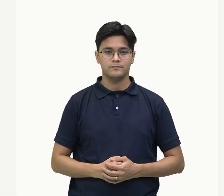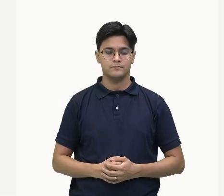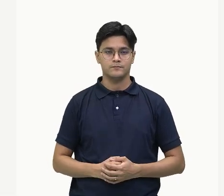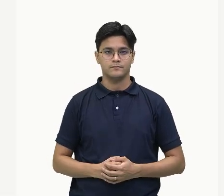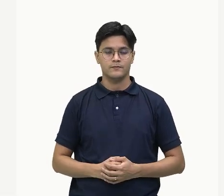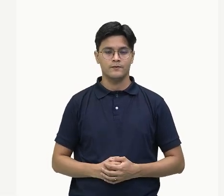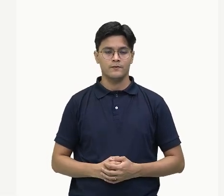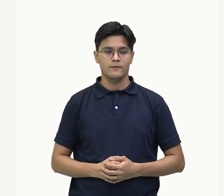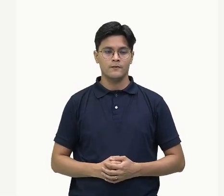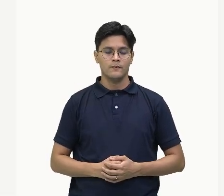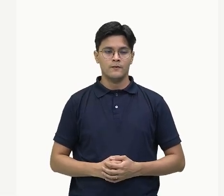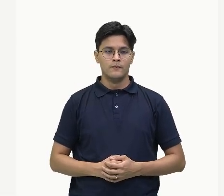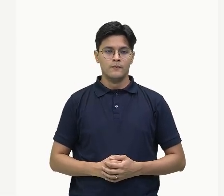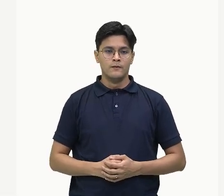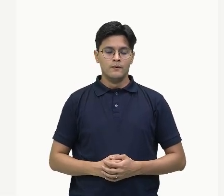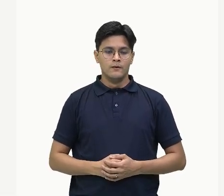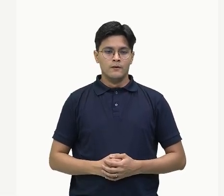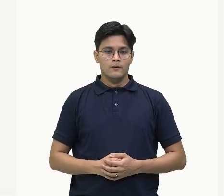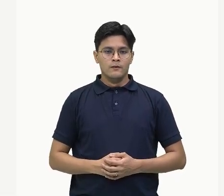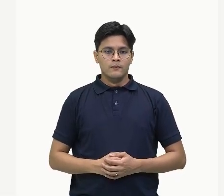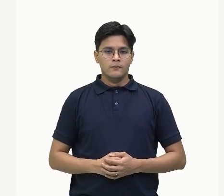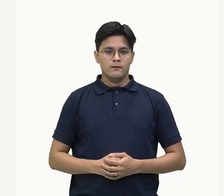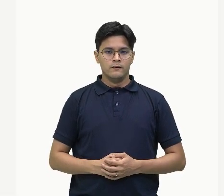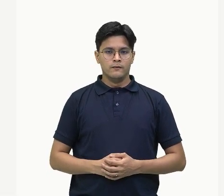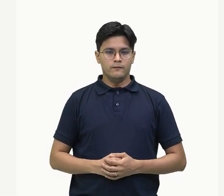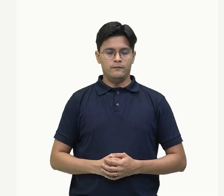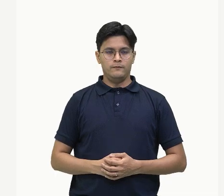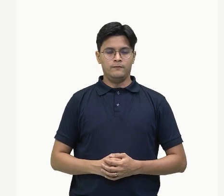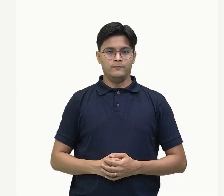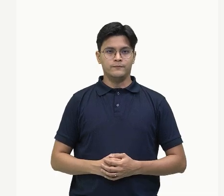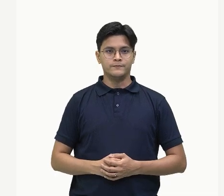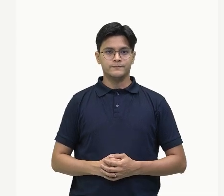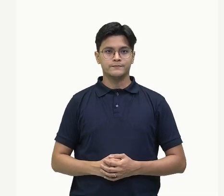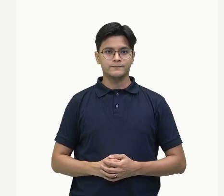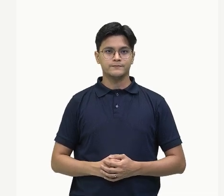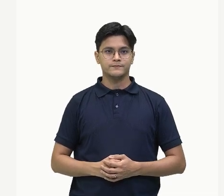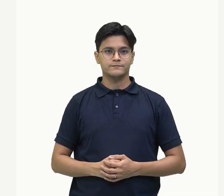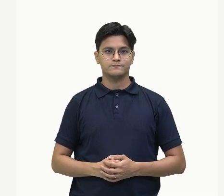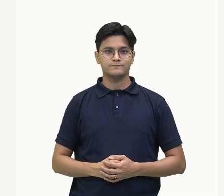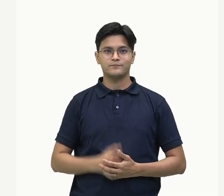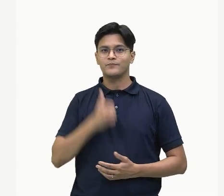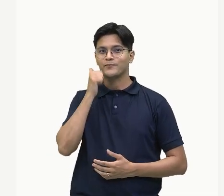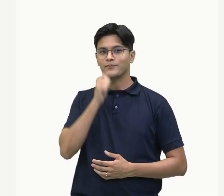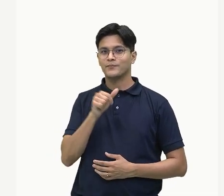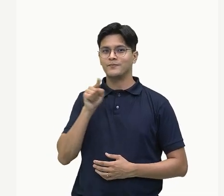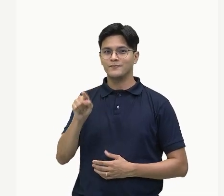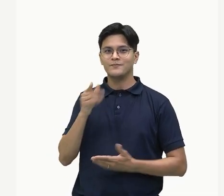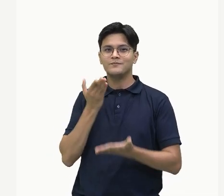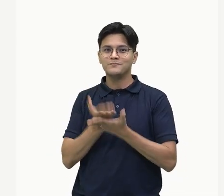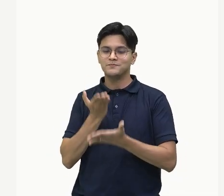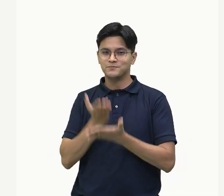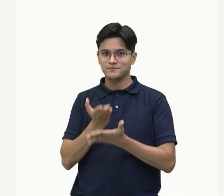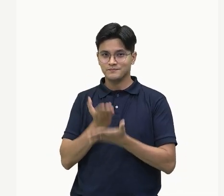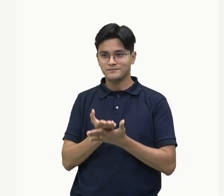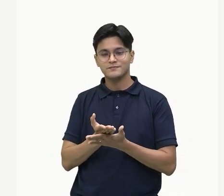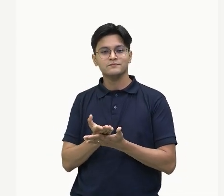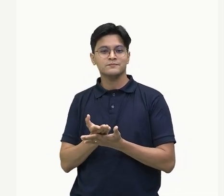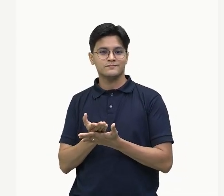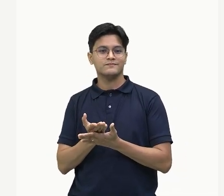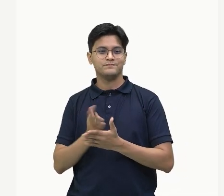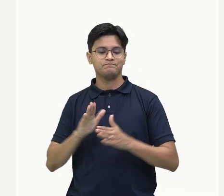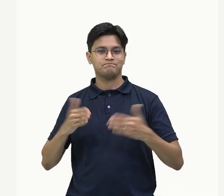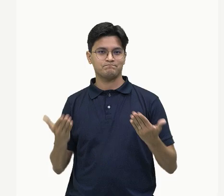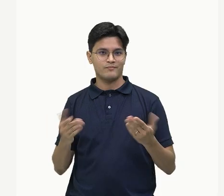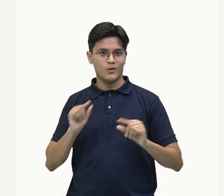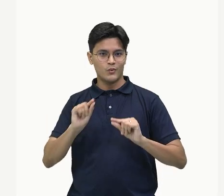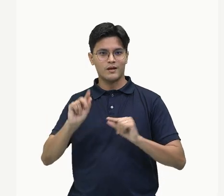hard, so she passed the test. Ela estudou muito. A palavrinha hard é tudo relacionado